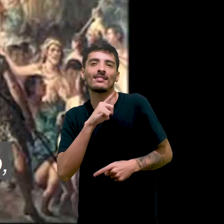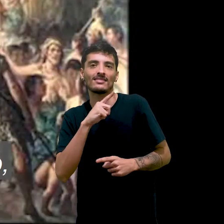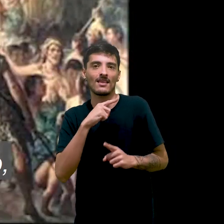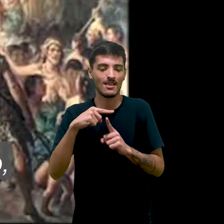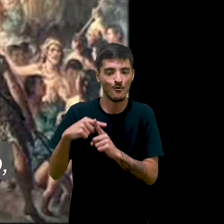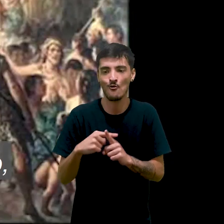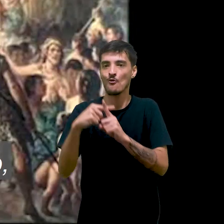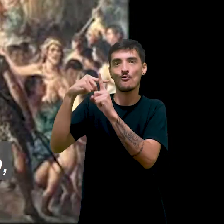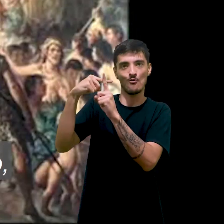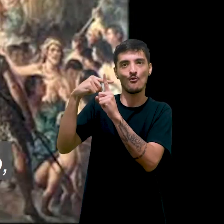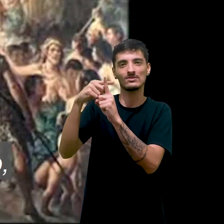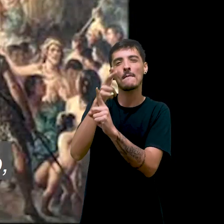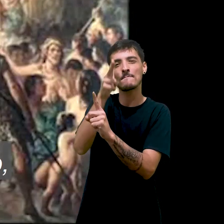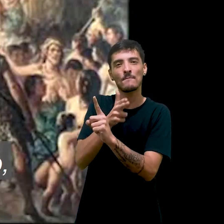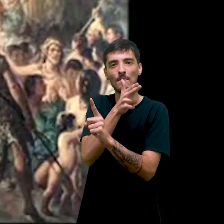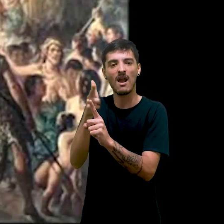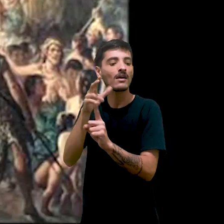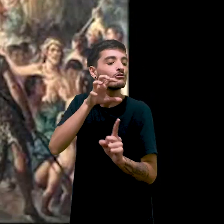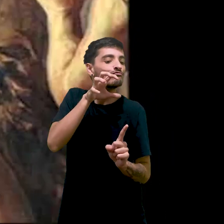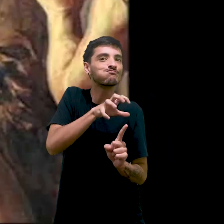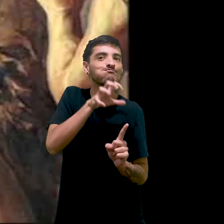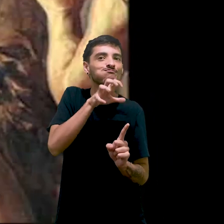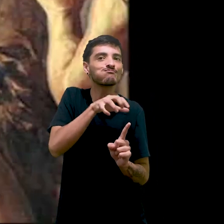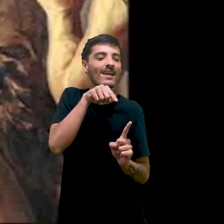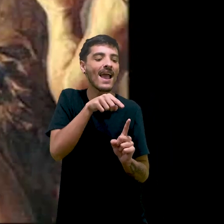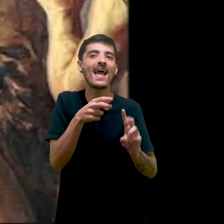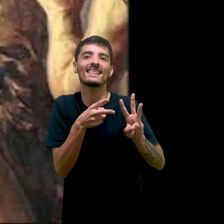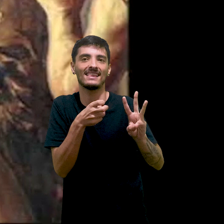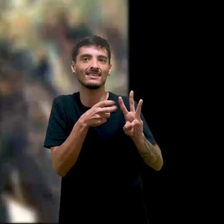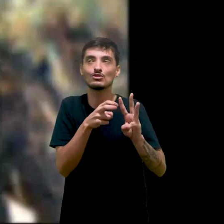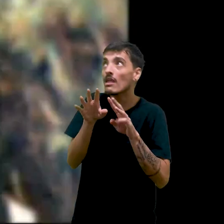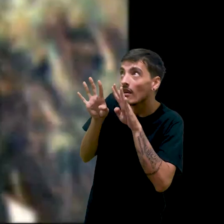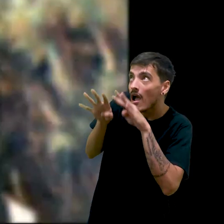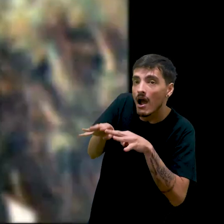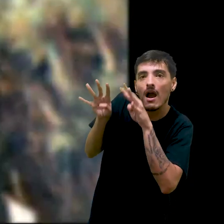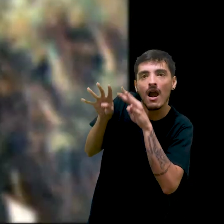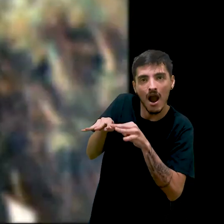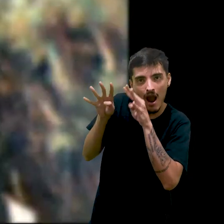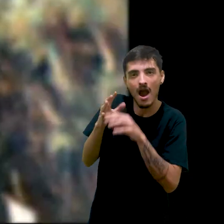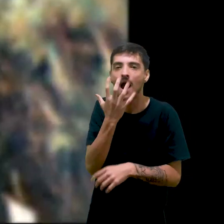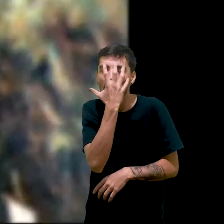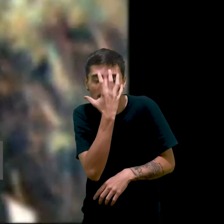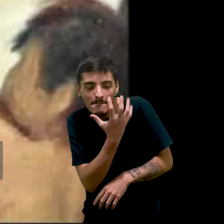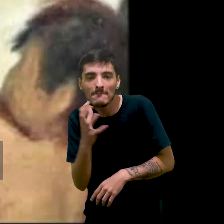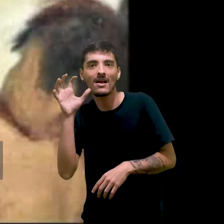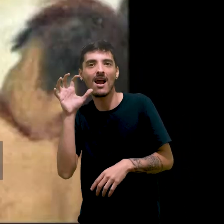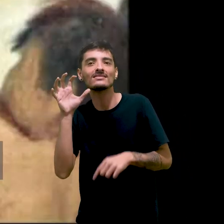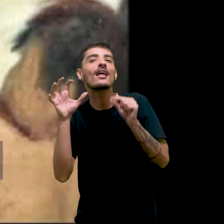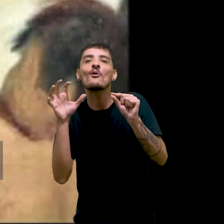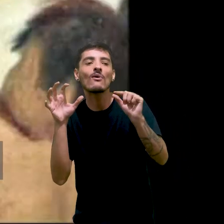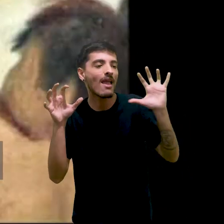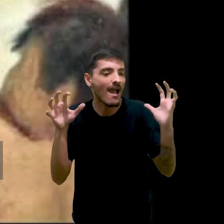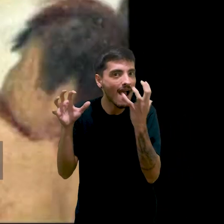Veja você o primeiro vídeo, a elevação da cruz. Ele pega a figura do padre, que está com um indígena, fazendo uma reverência, e de